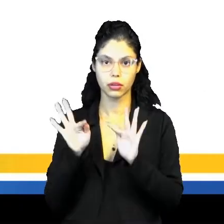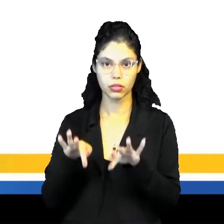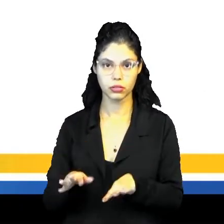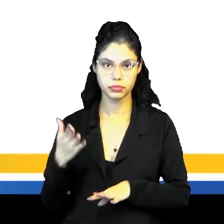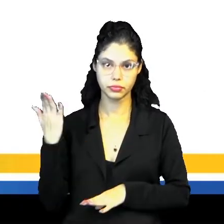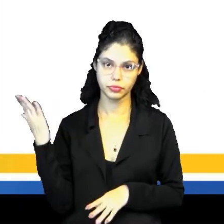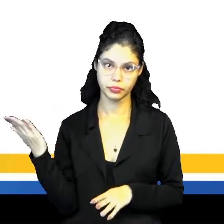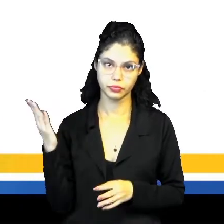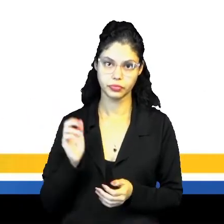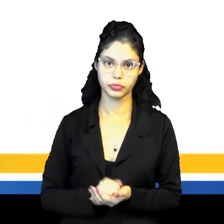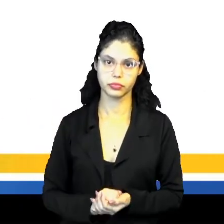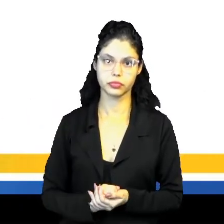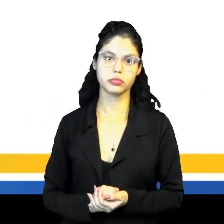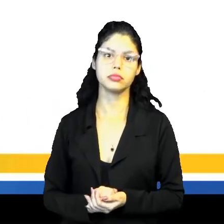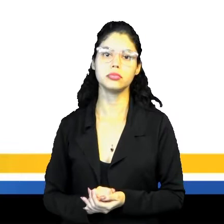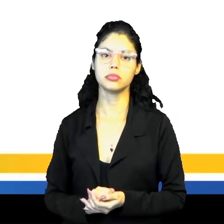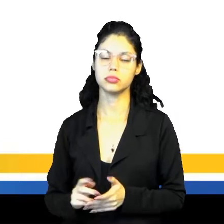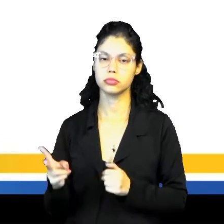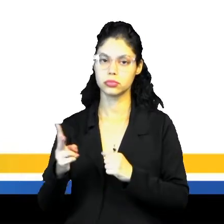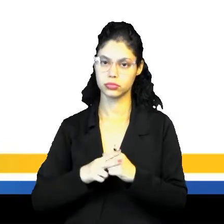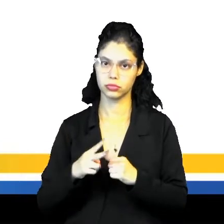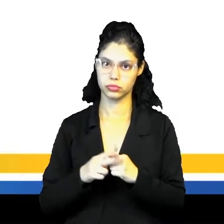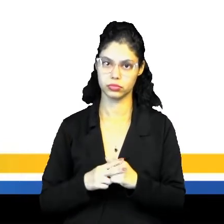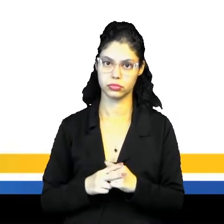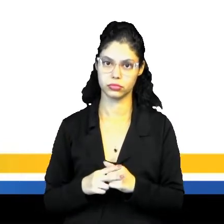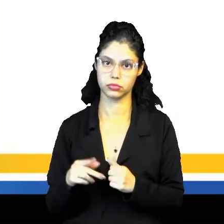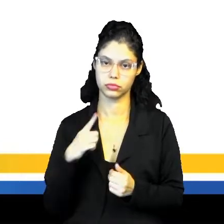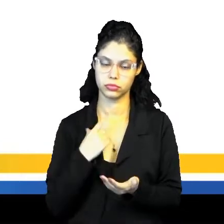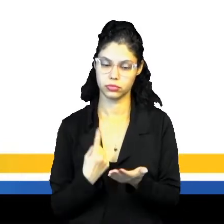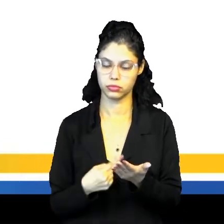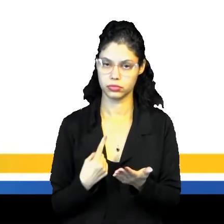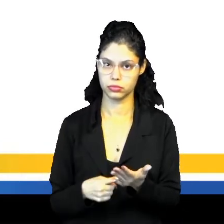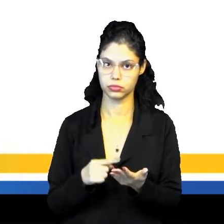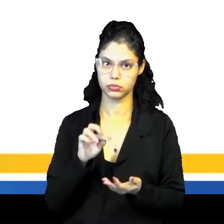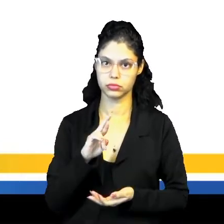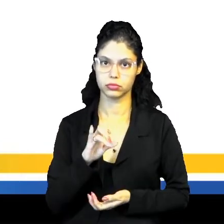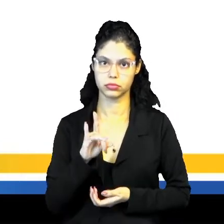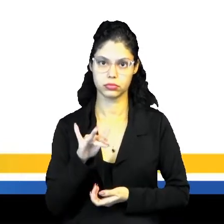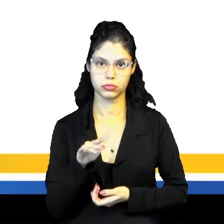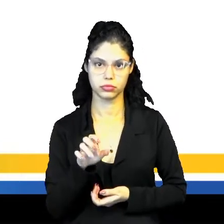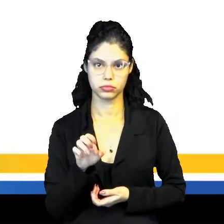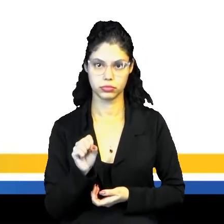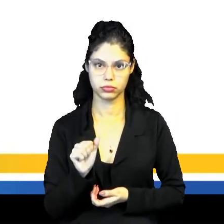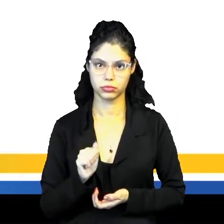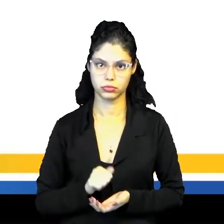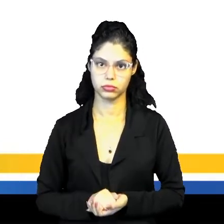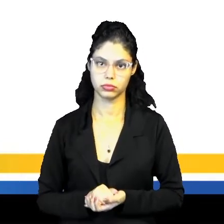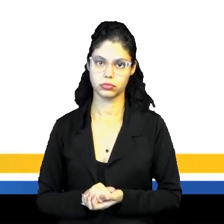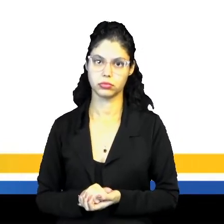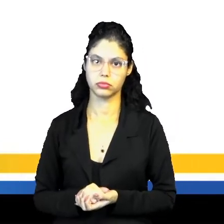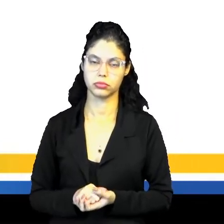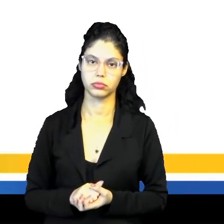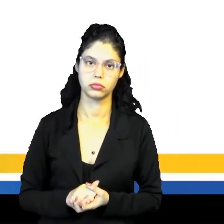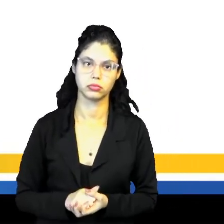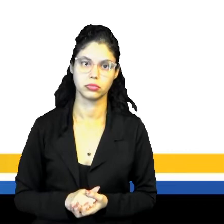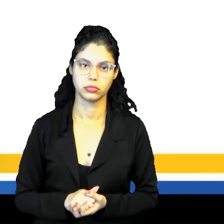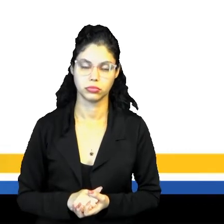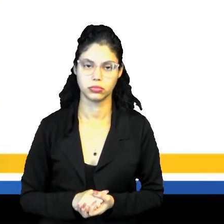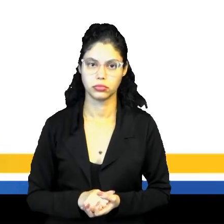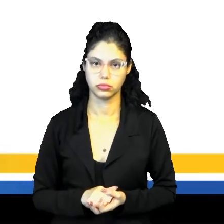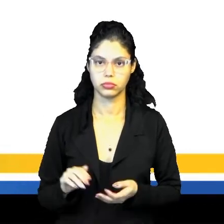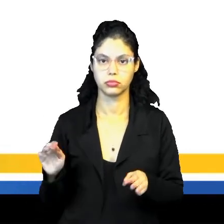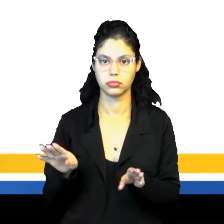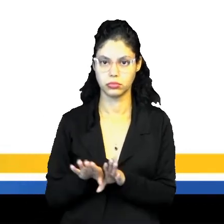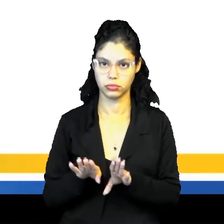terminações, né? Então, os verbos ali que são considerados regulares, né? E essa questão do regular e